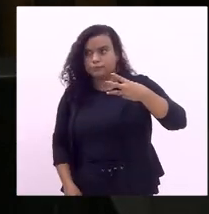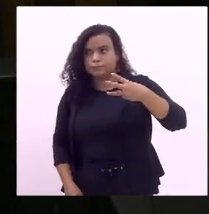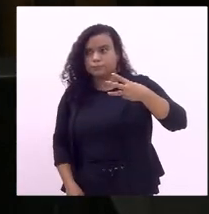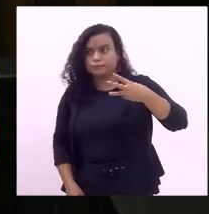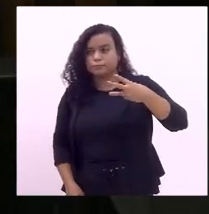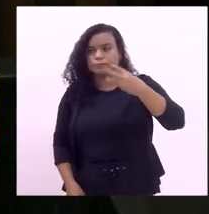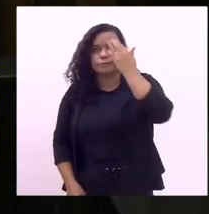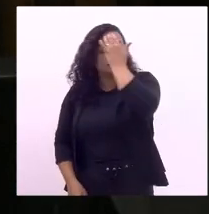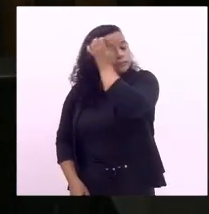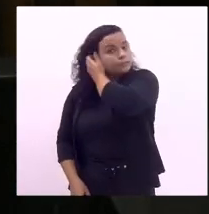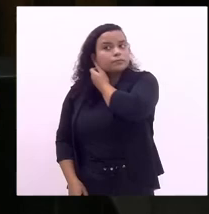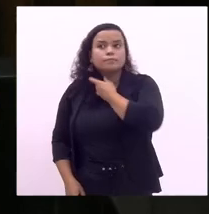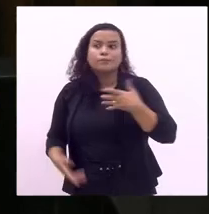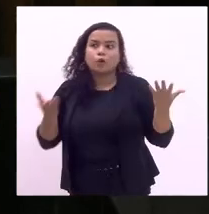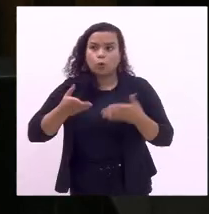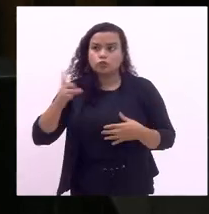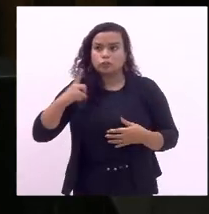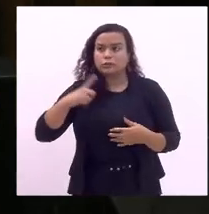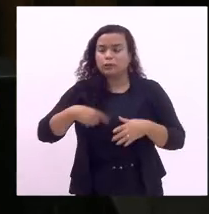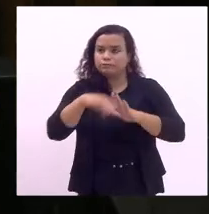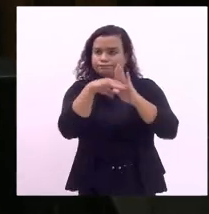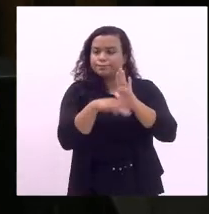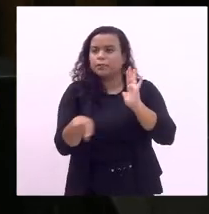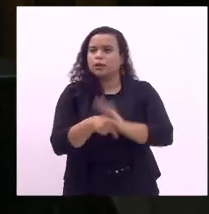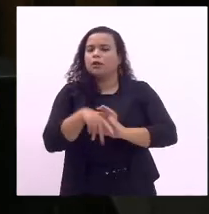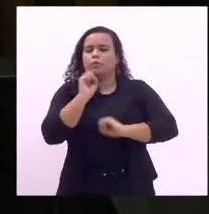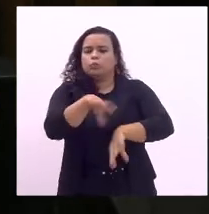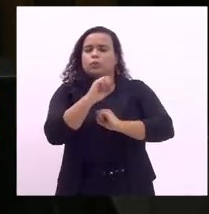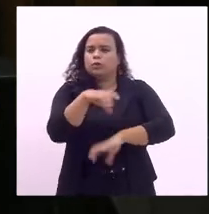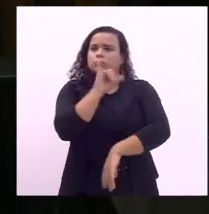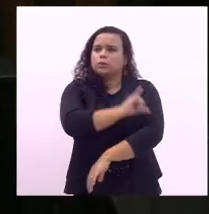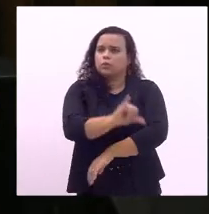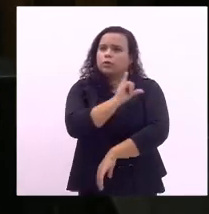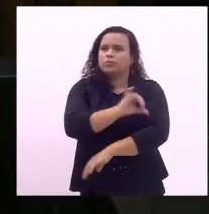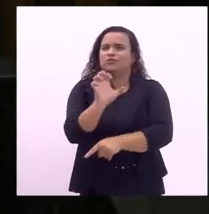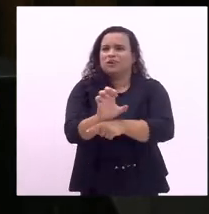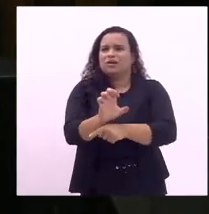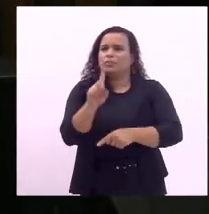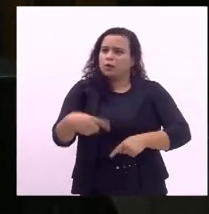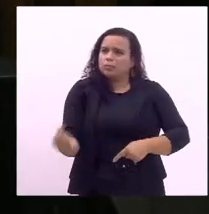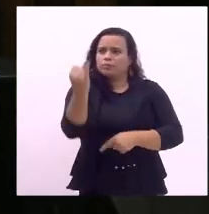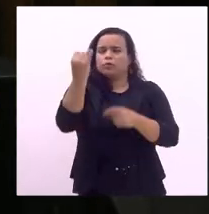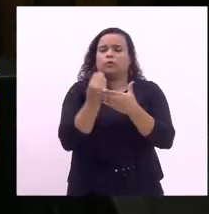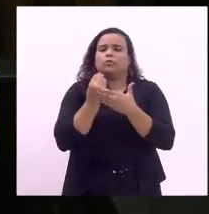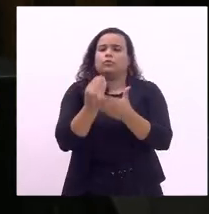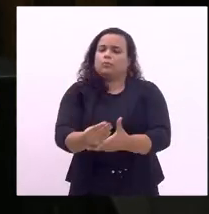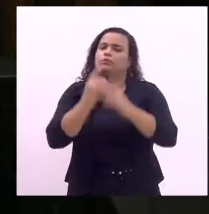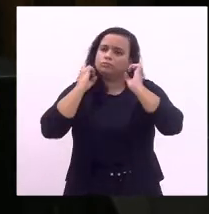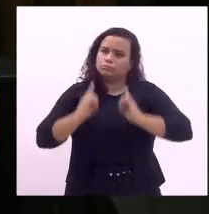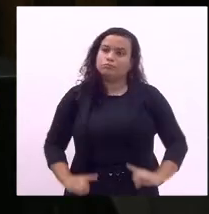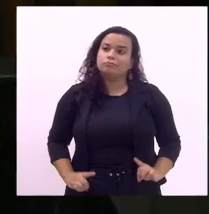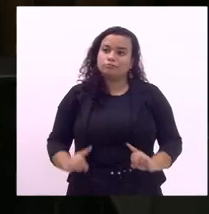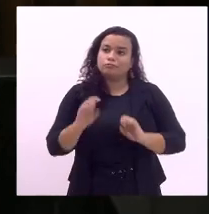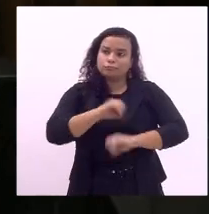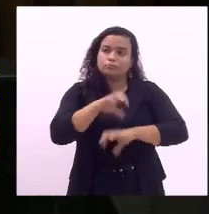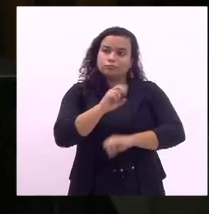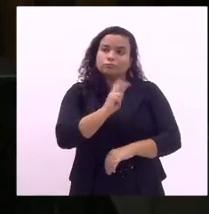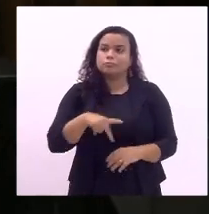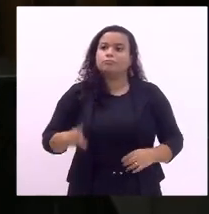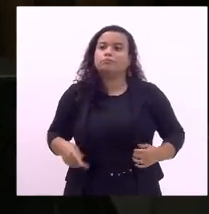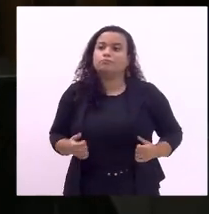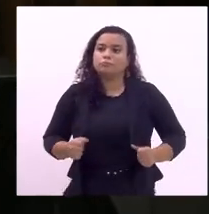pontos que estão colocados hoje na pauta da educação do Estado do Rio de Janeiro é fundamental para garantir essa dignidade para os nossos